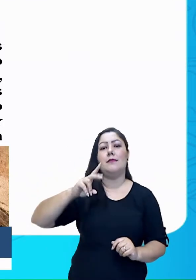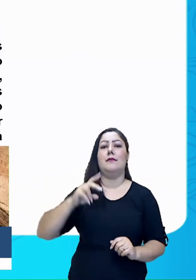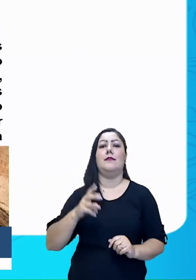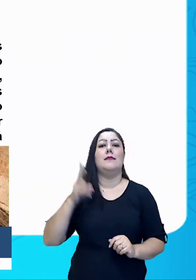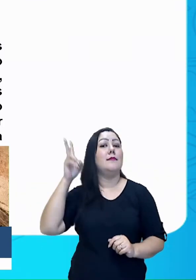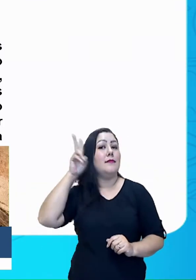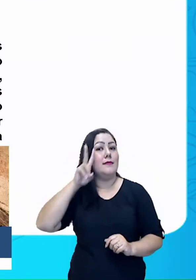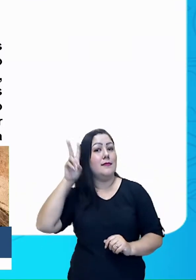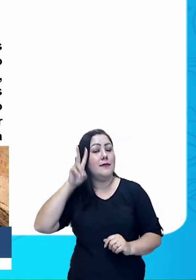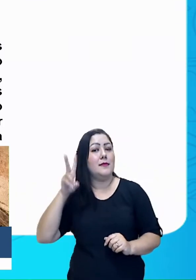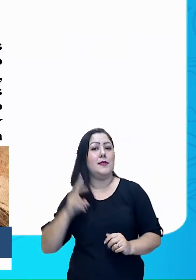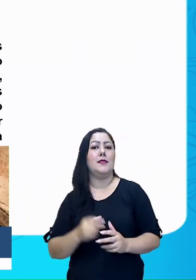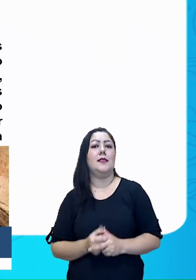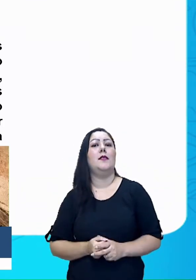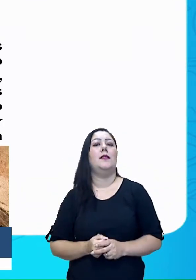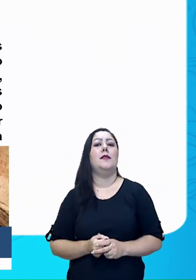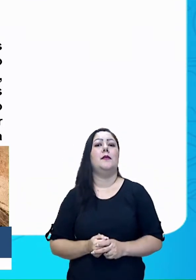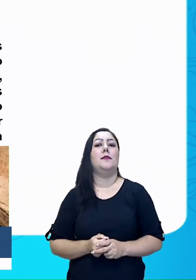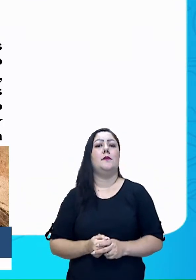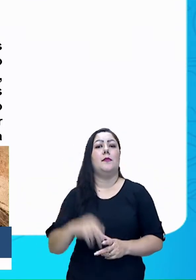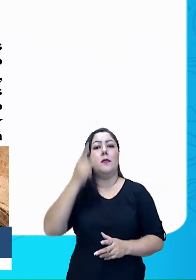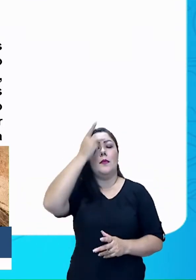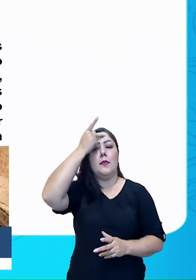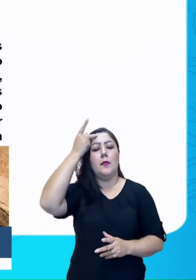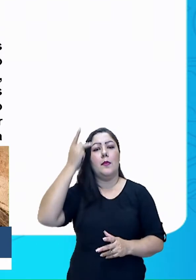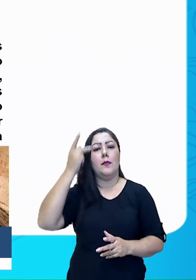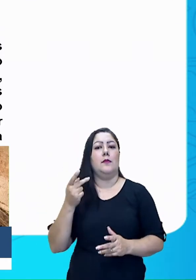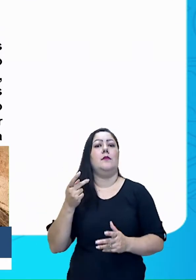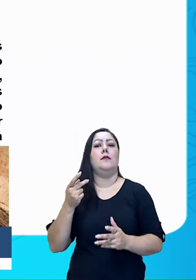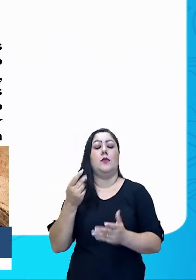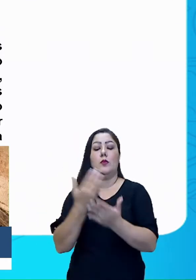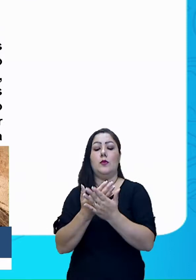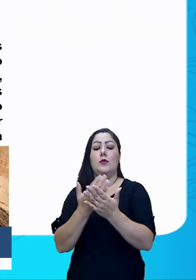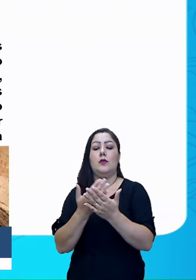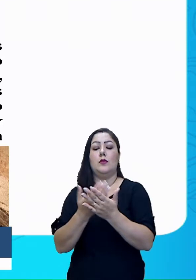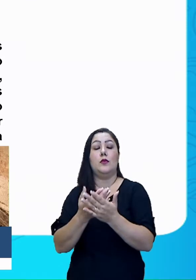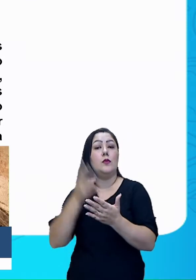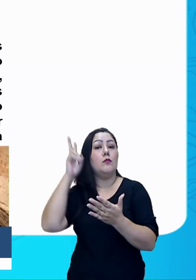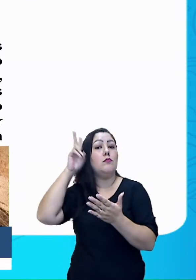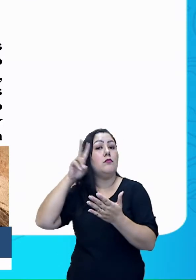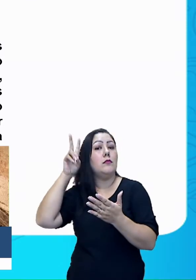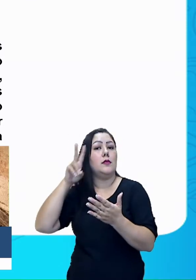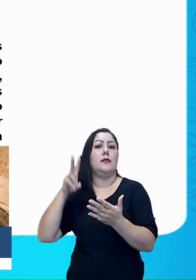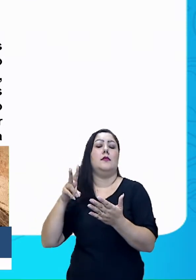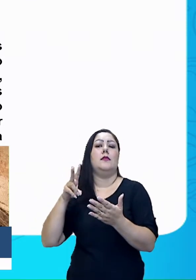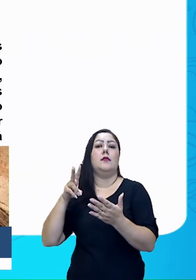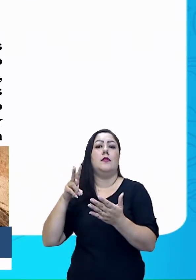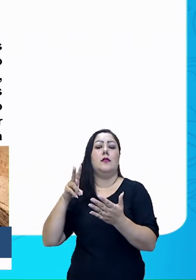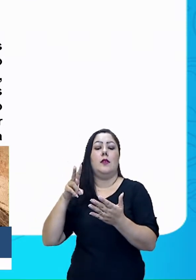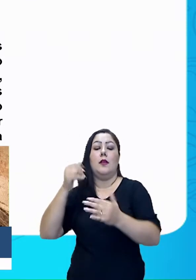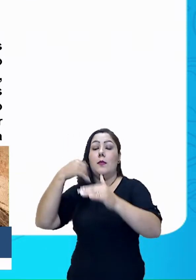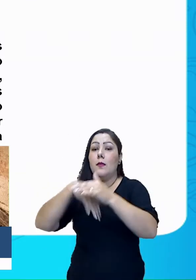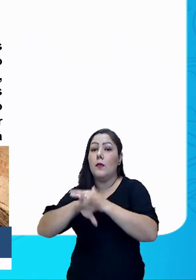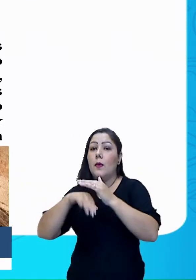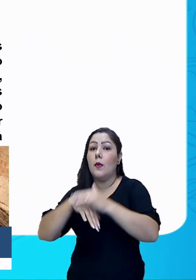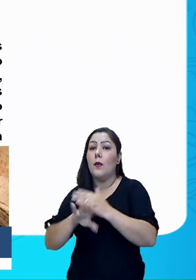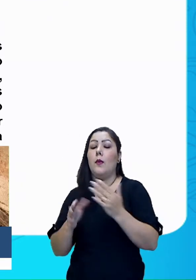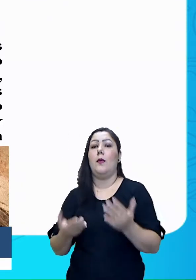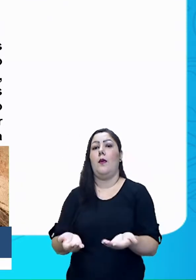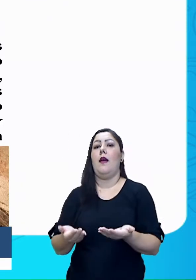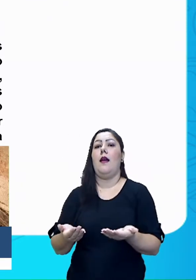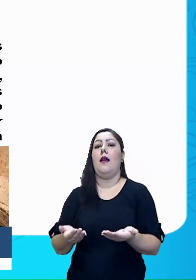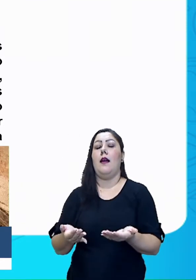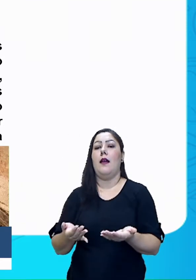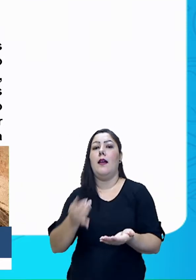usam diferentes elementos para estudar o que? O nosso passado. Documentos escritos, como as leis, podem